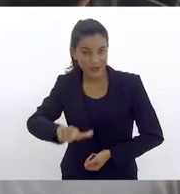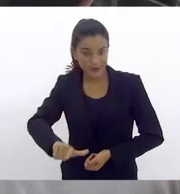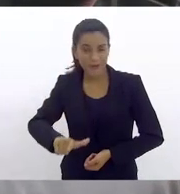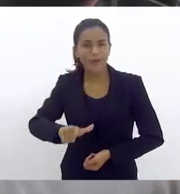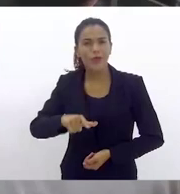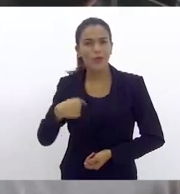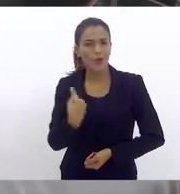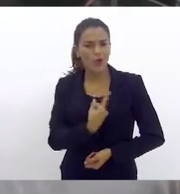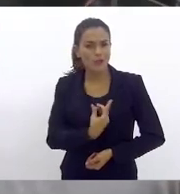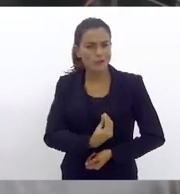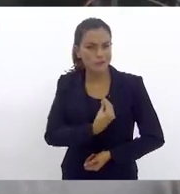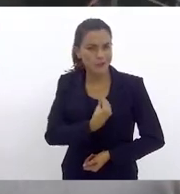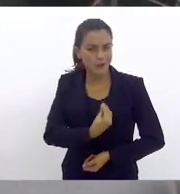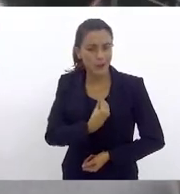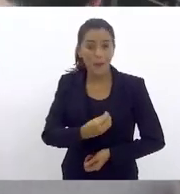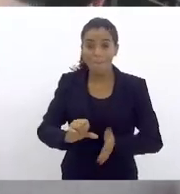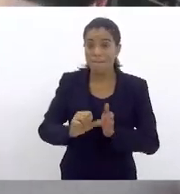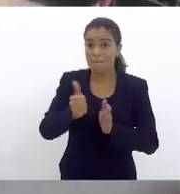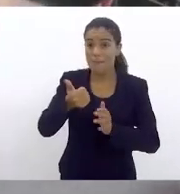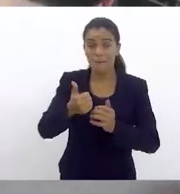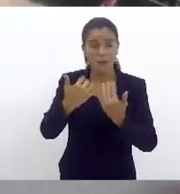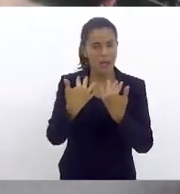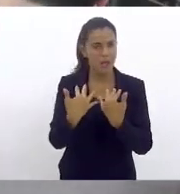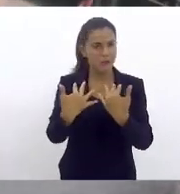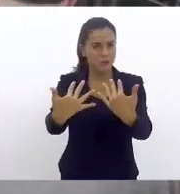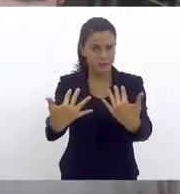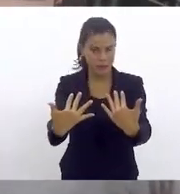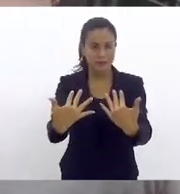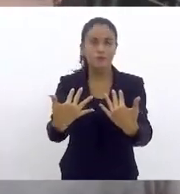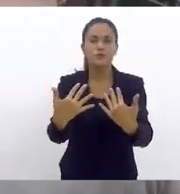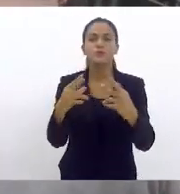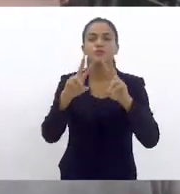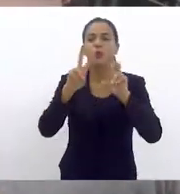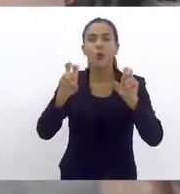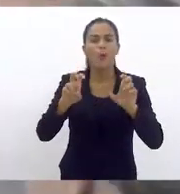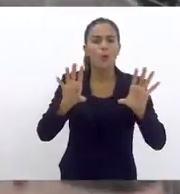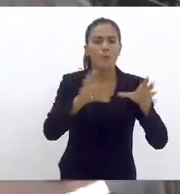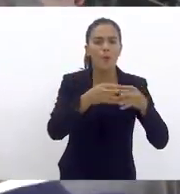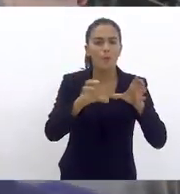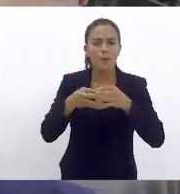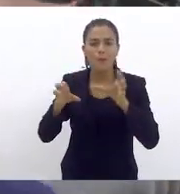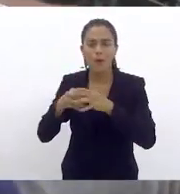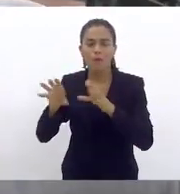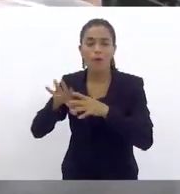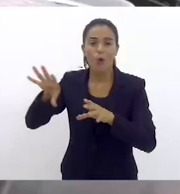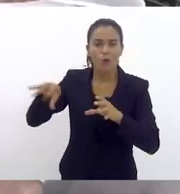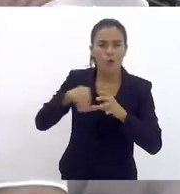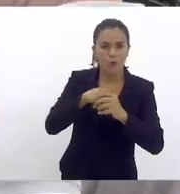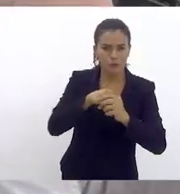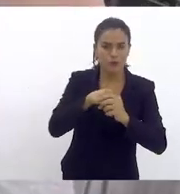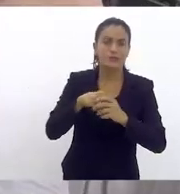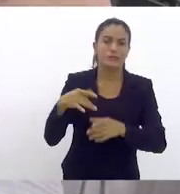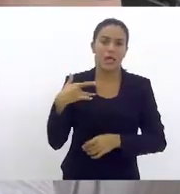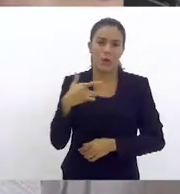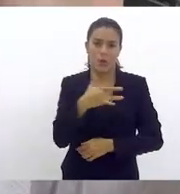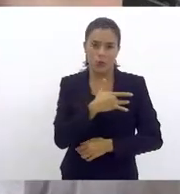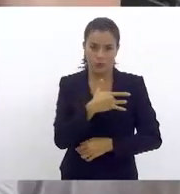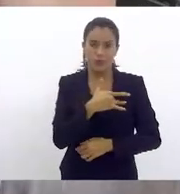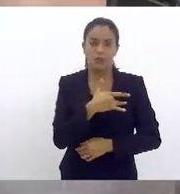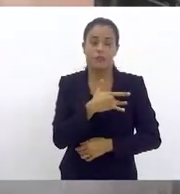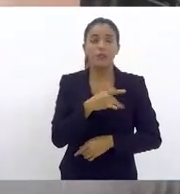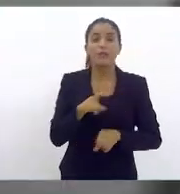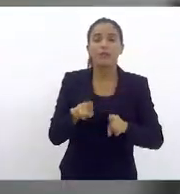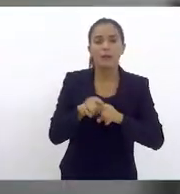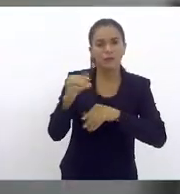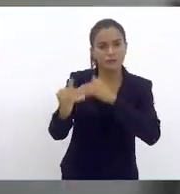Estamos aqui hoje para a primeira audiência pública da comissão de Economia Industria e Comércio para apresentação sobre o complexo industrial de saúde e